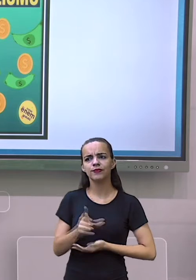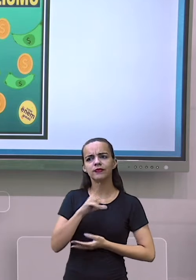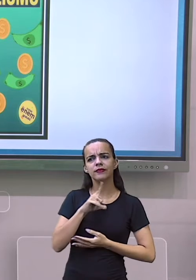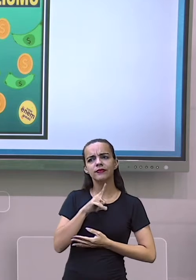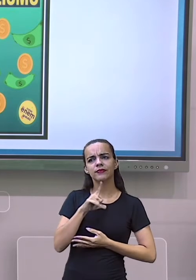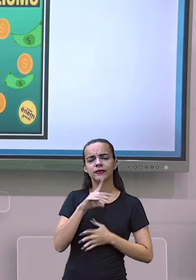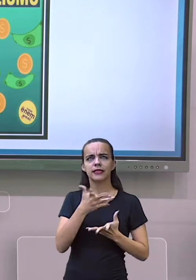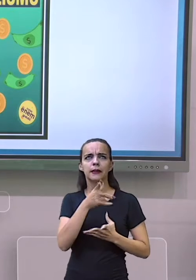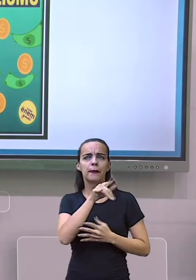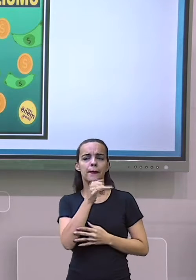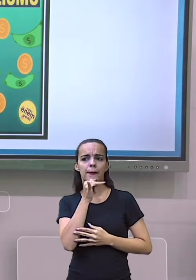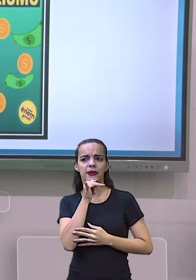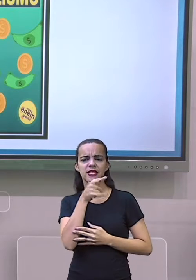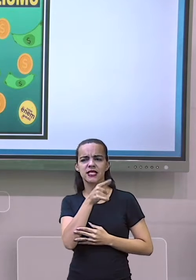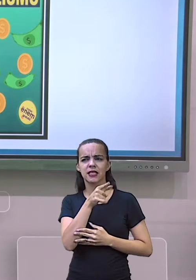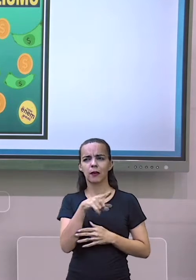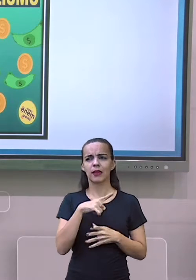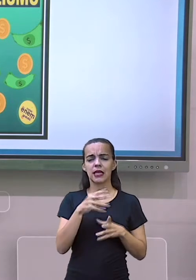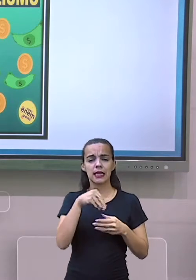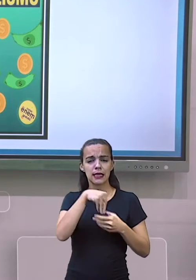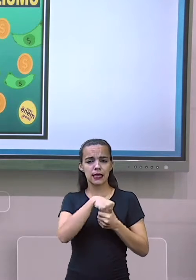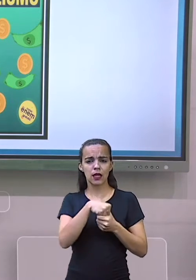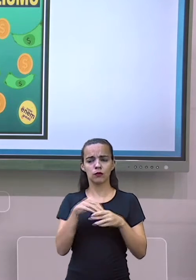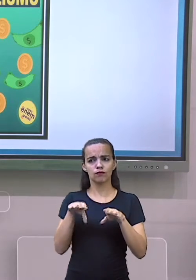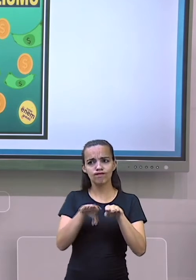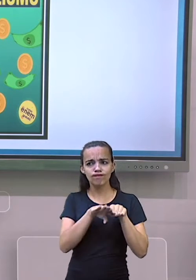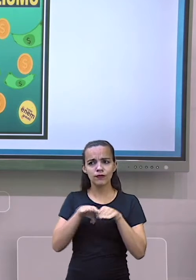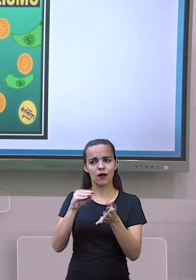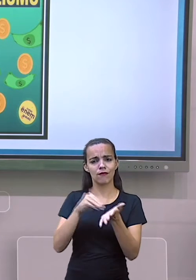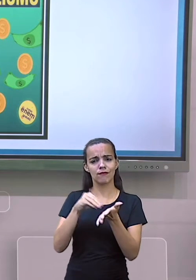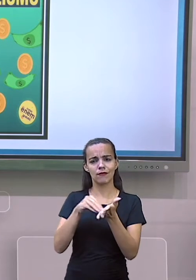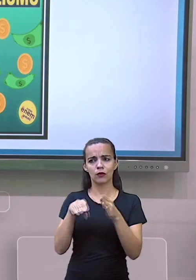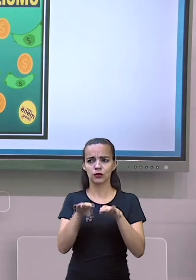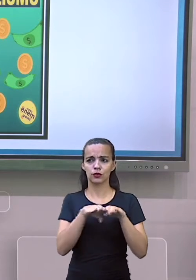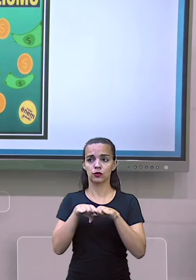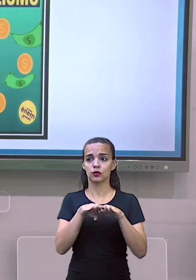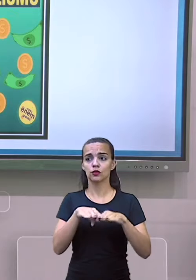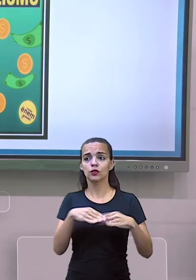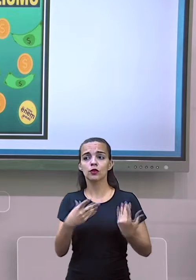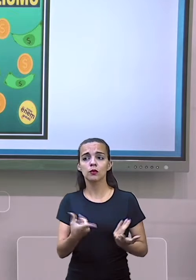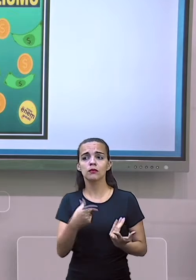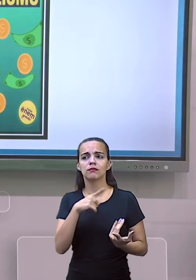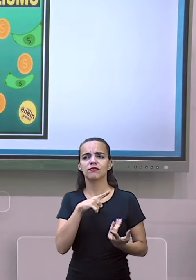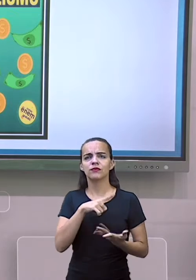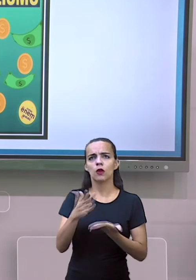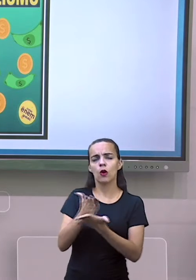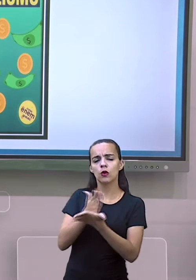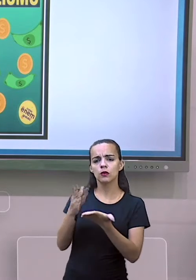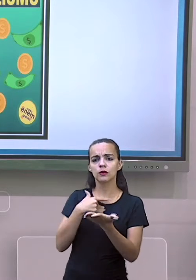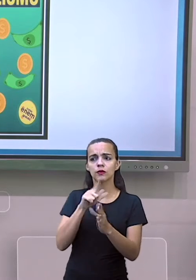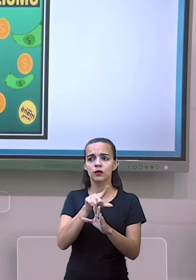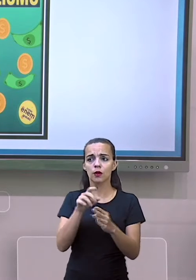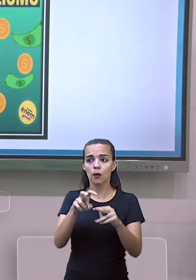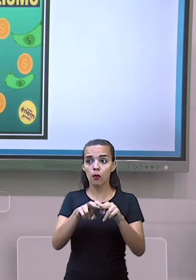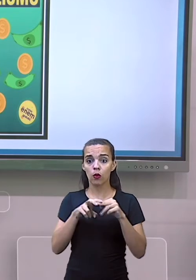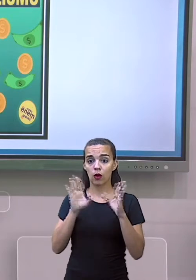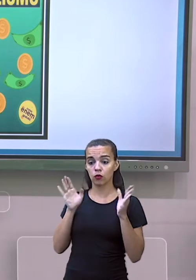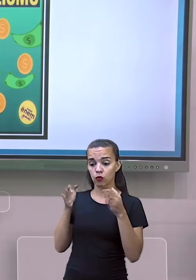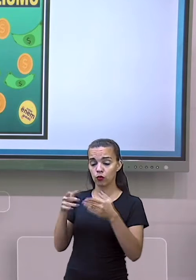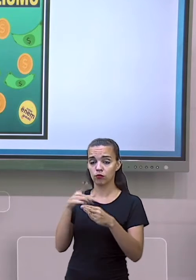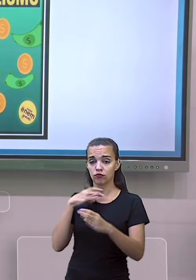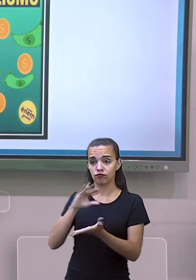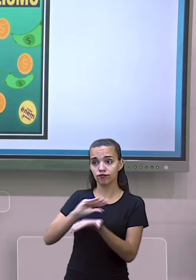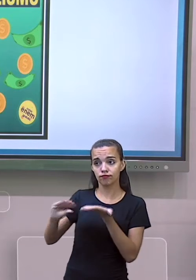Tendo por princípio a igualdade, o socialismo foi construído em contestação ao capitalismo, que naquele